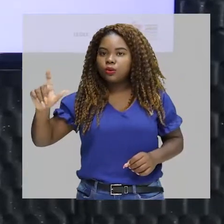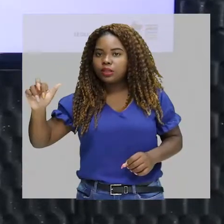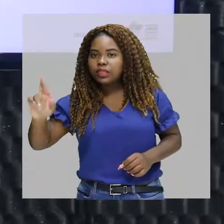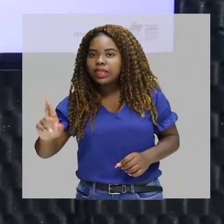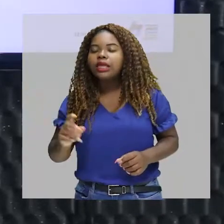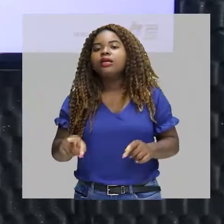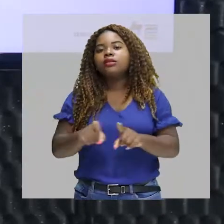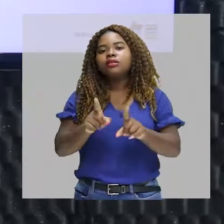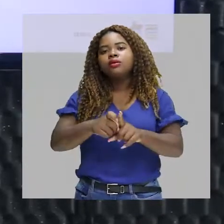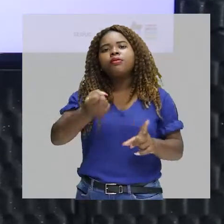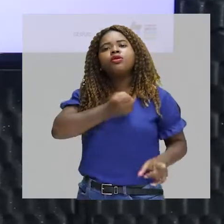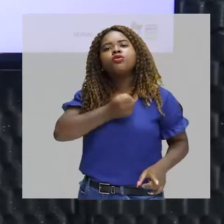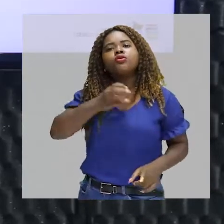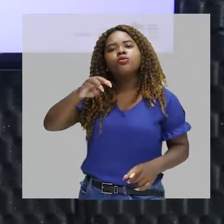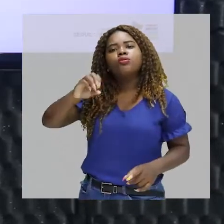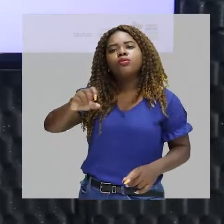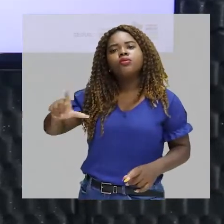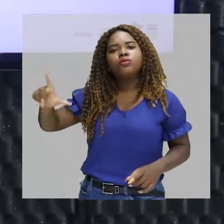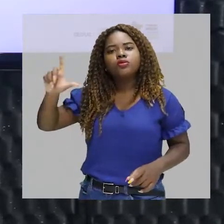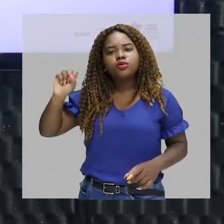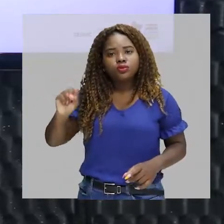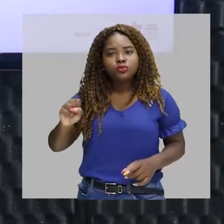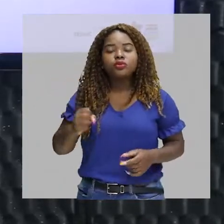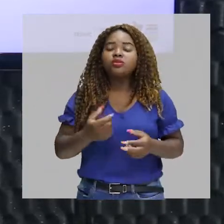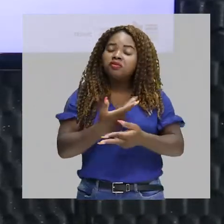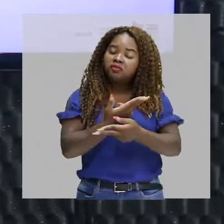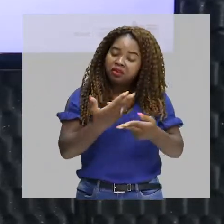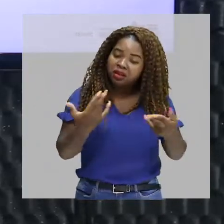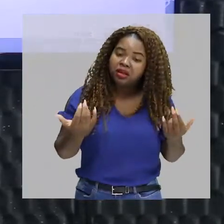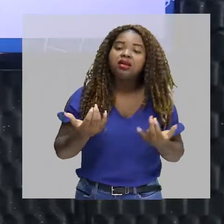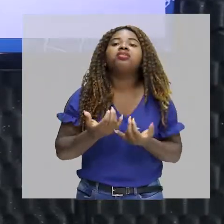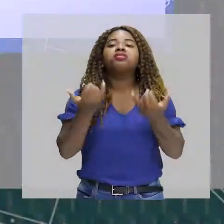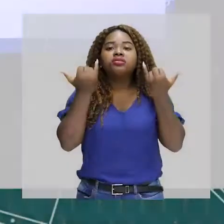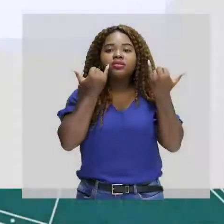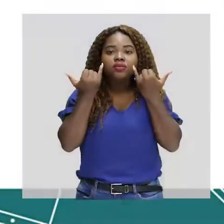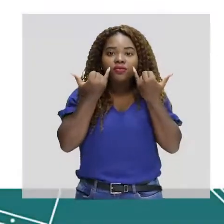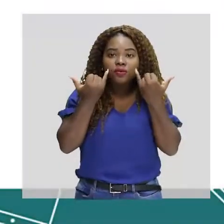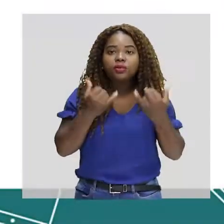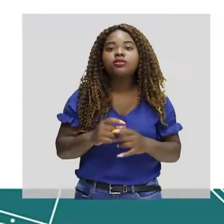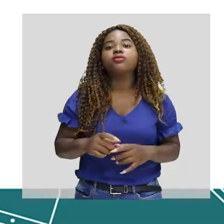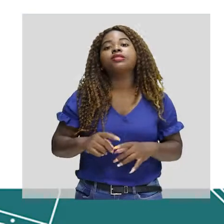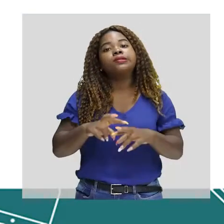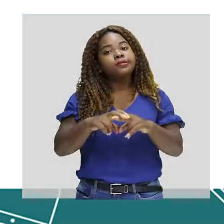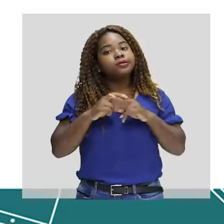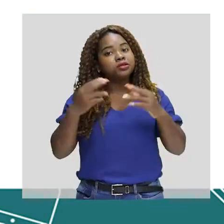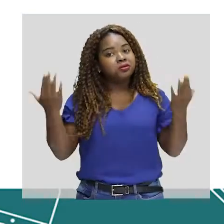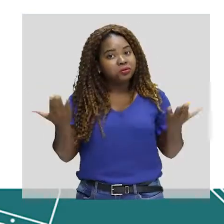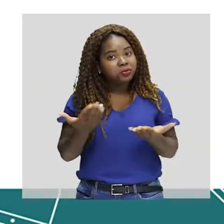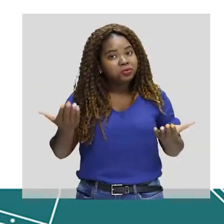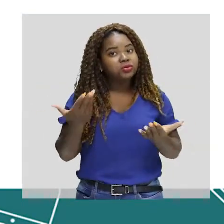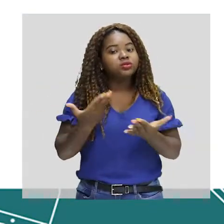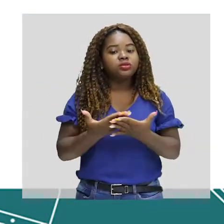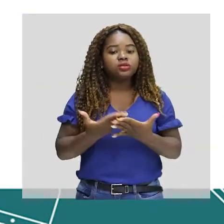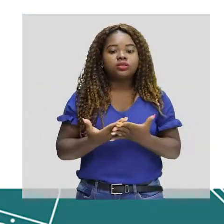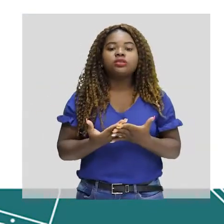de mols, ok? São muitas informações. Por isso, hoje, a nossa aula, nós vamos